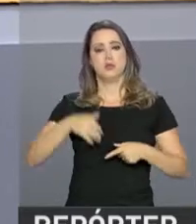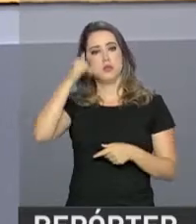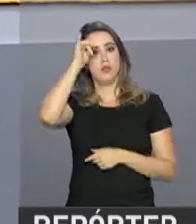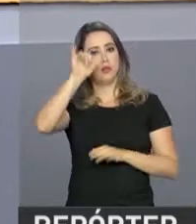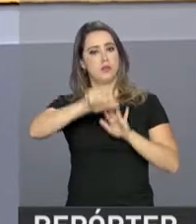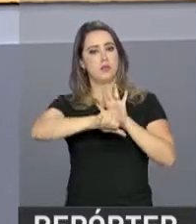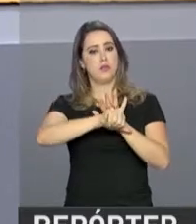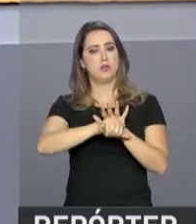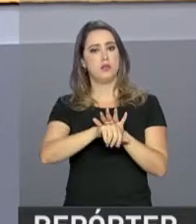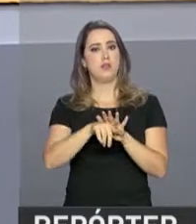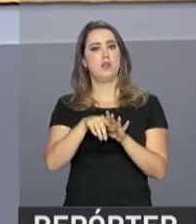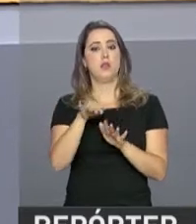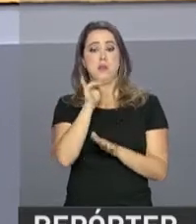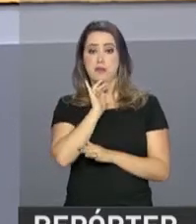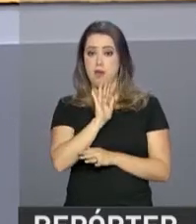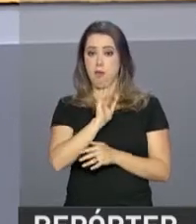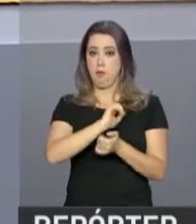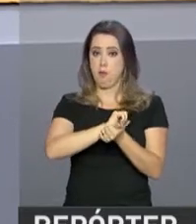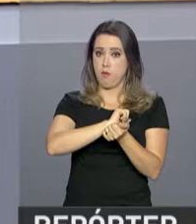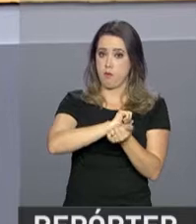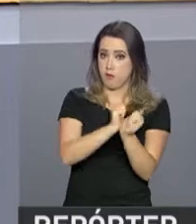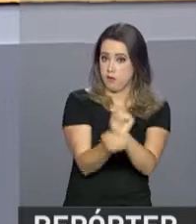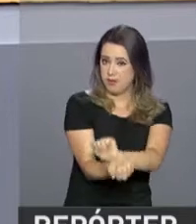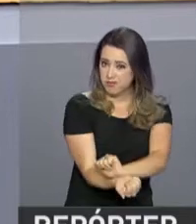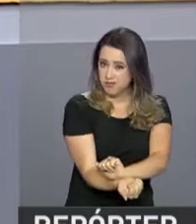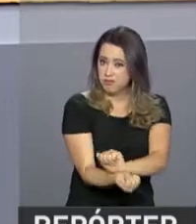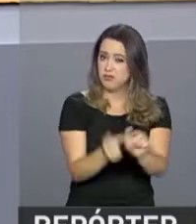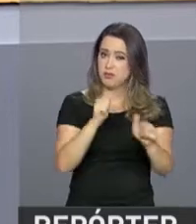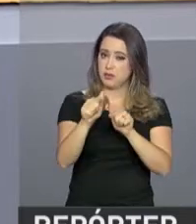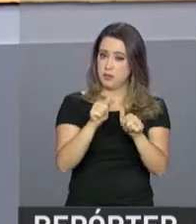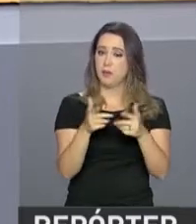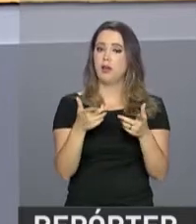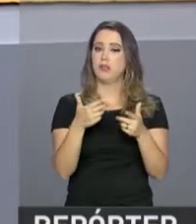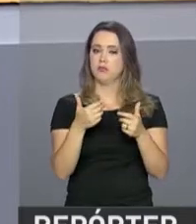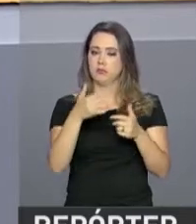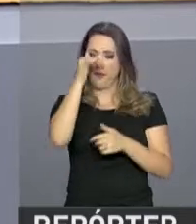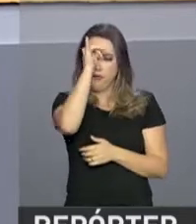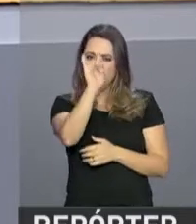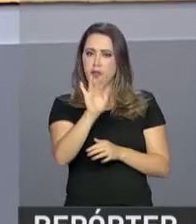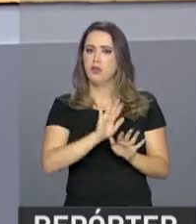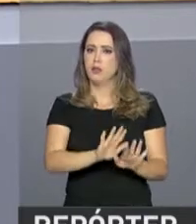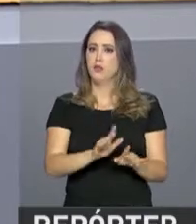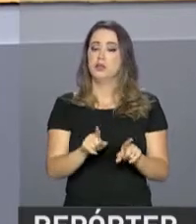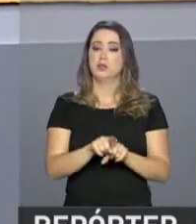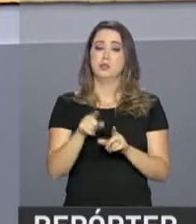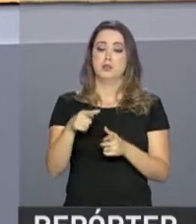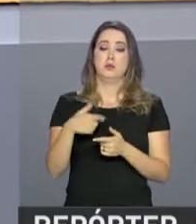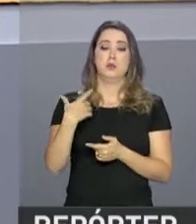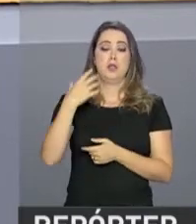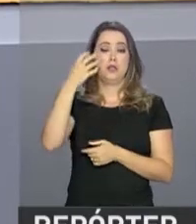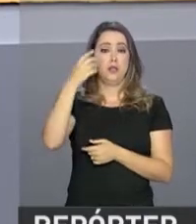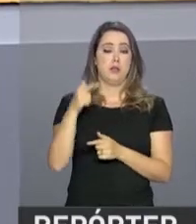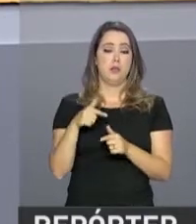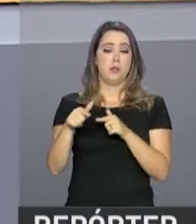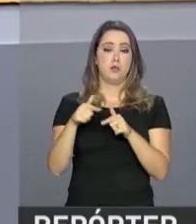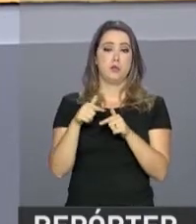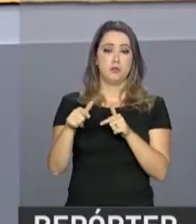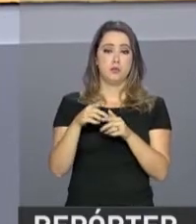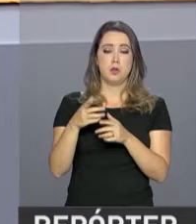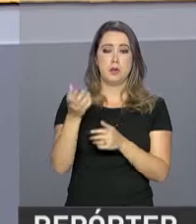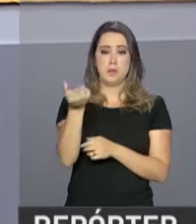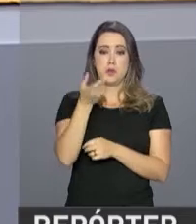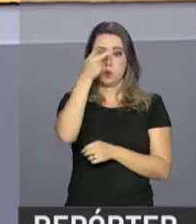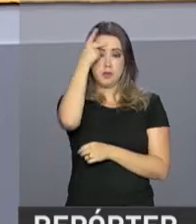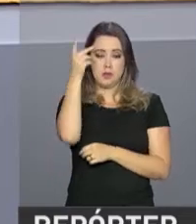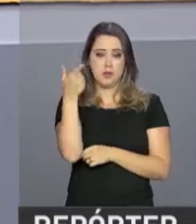como o trabalho escravo. E outra ação é um programa de interiorização para quem quer deixar Roraima em busca de